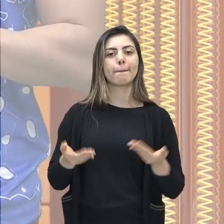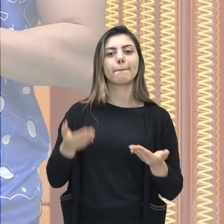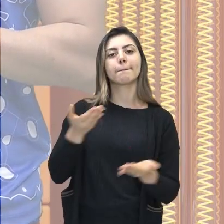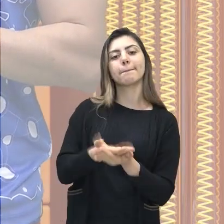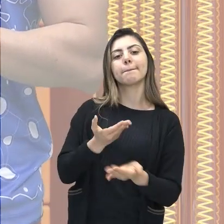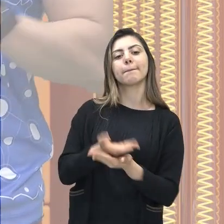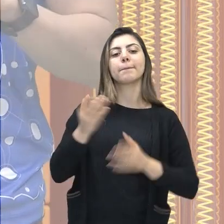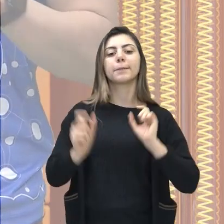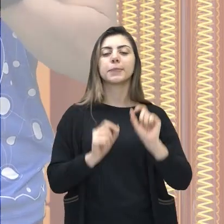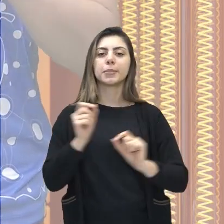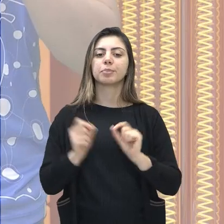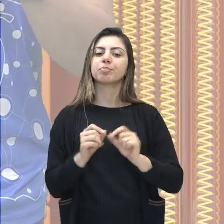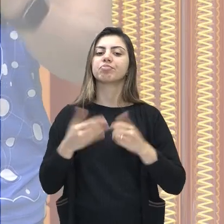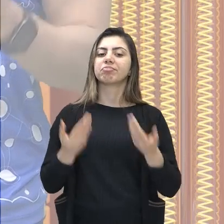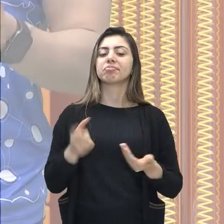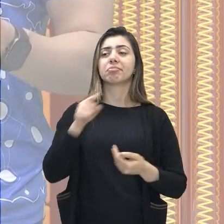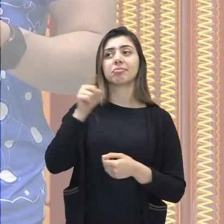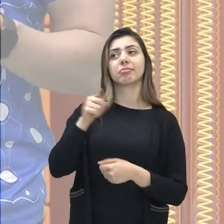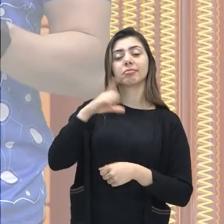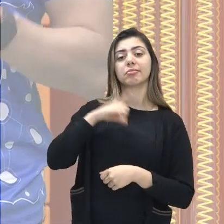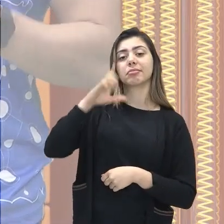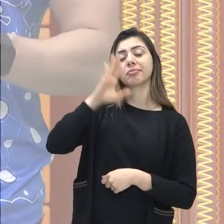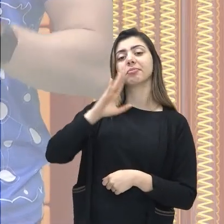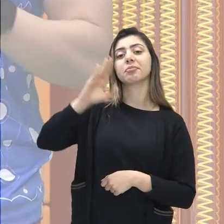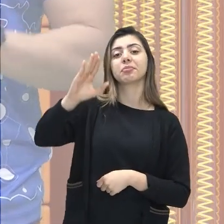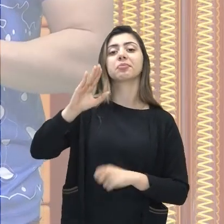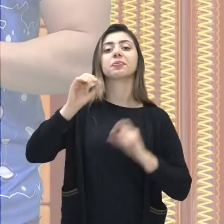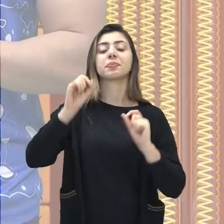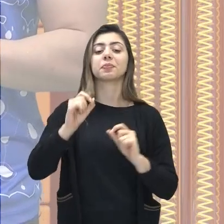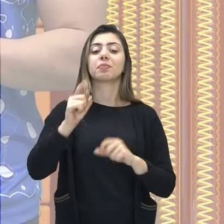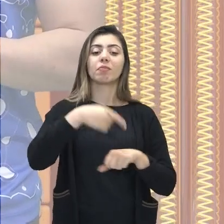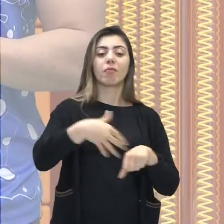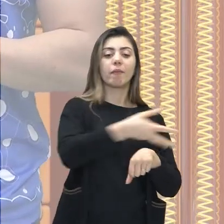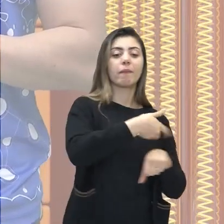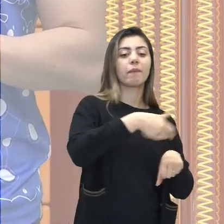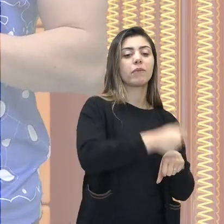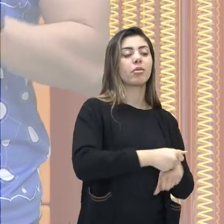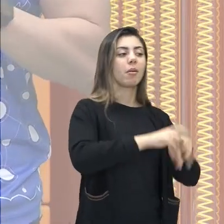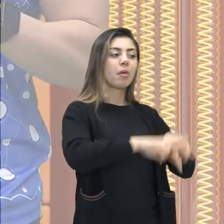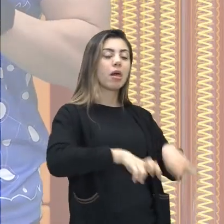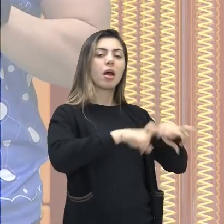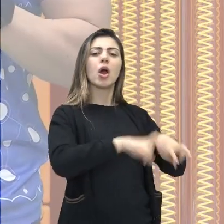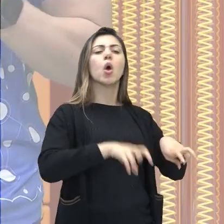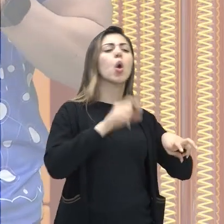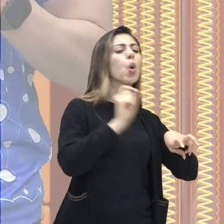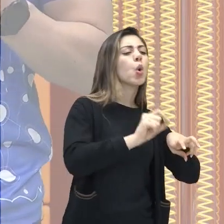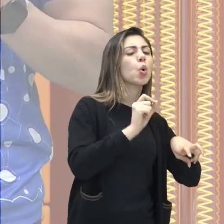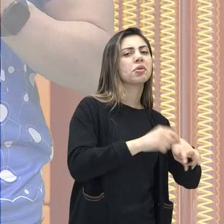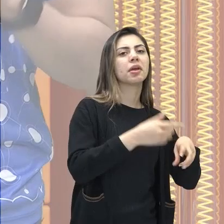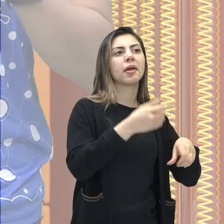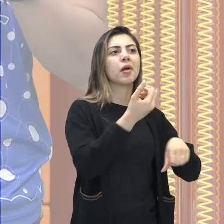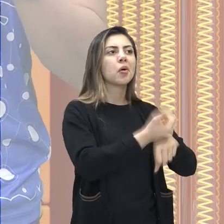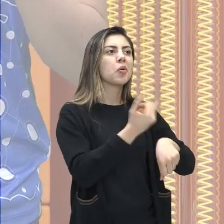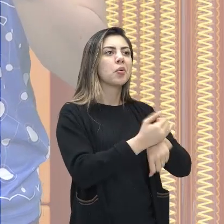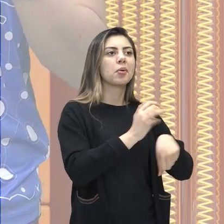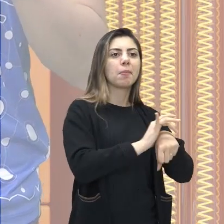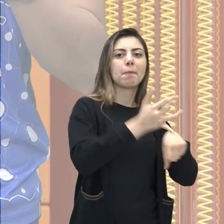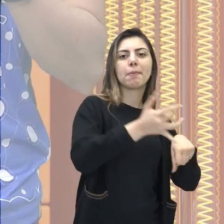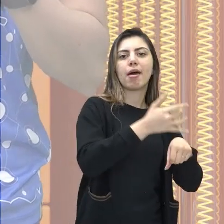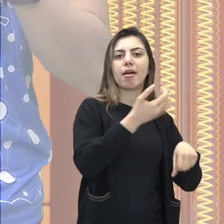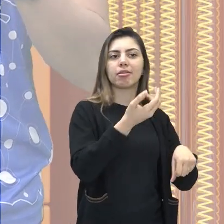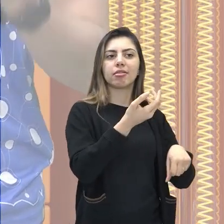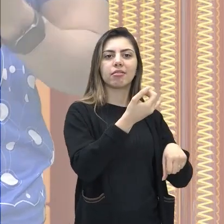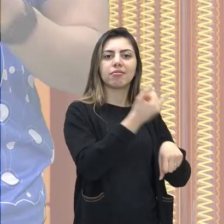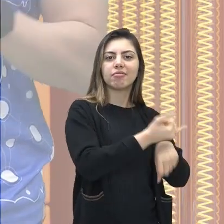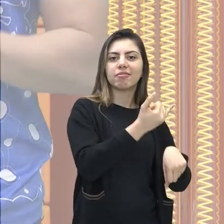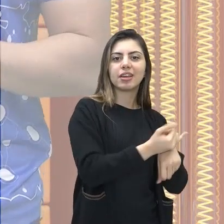que a prioridade dessas metrópoles era extrair daqui os metais preciosos, ouro e prata, que dava muito